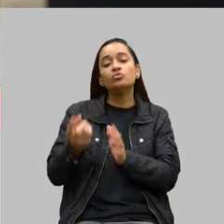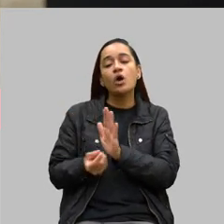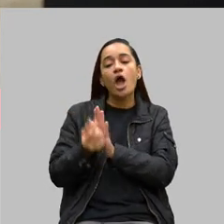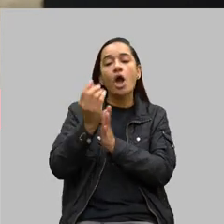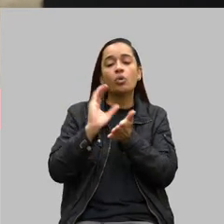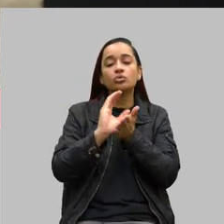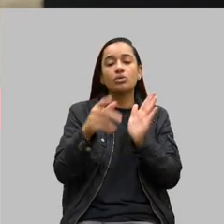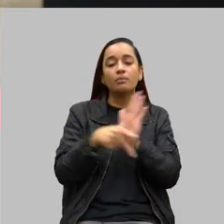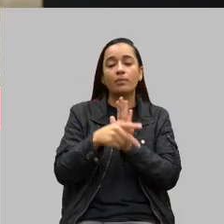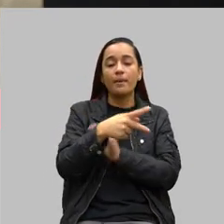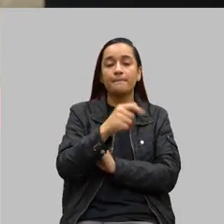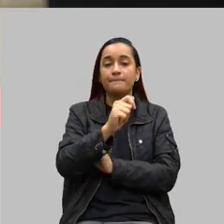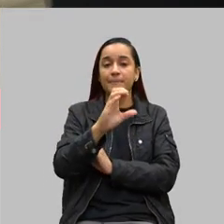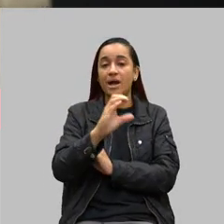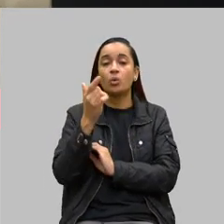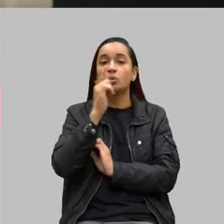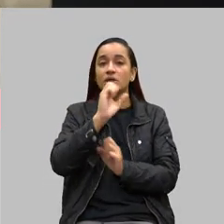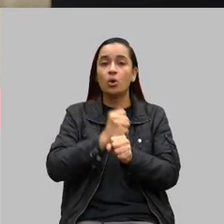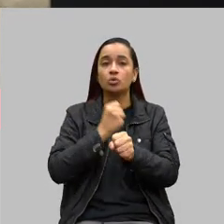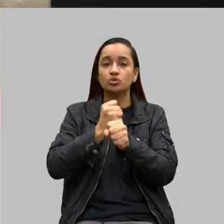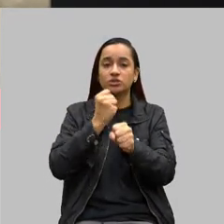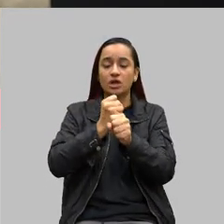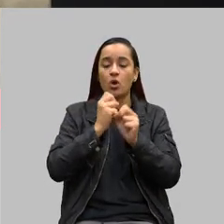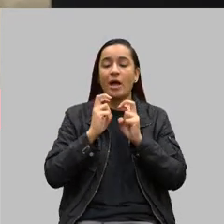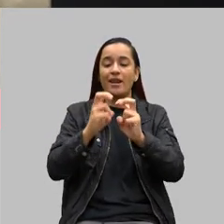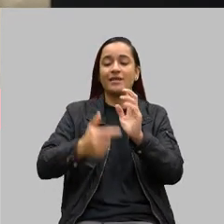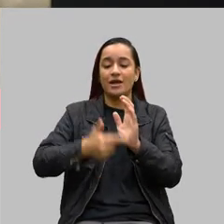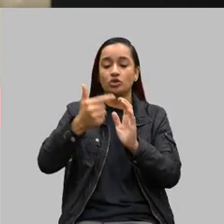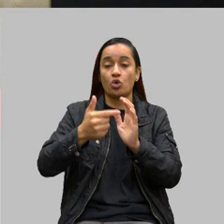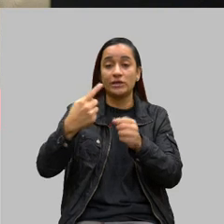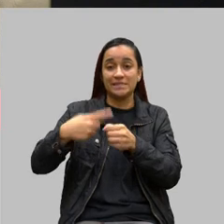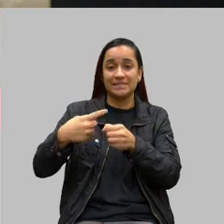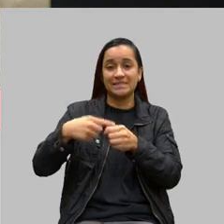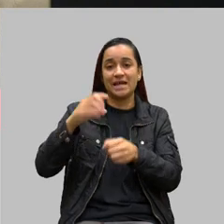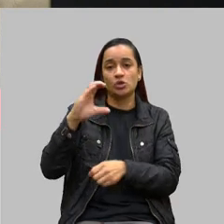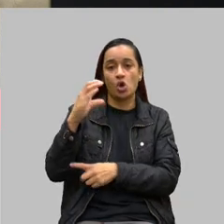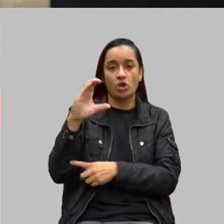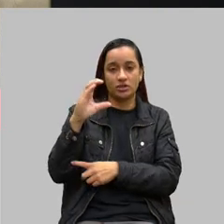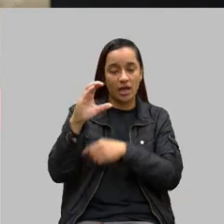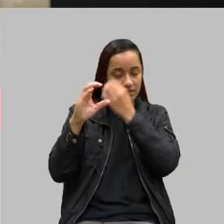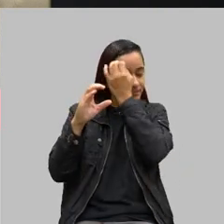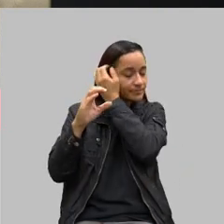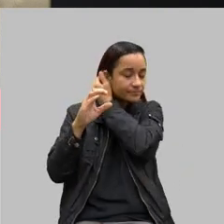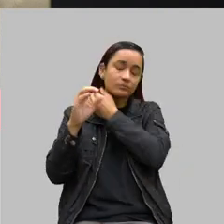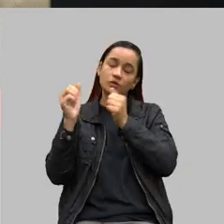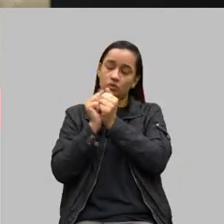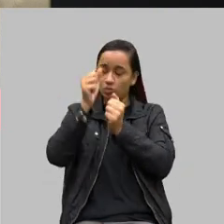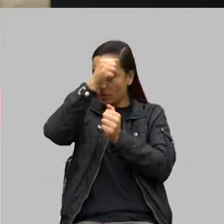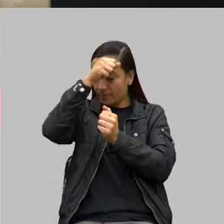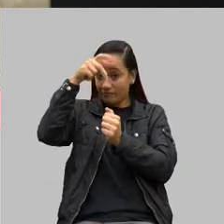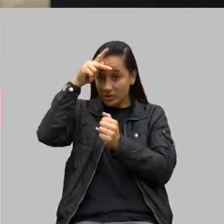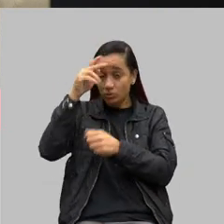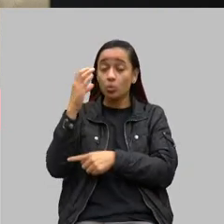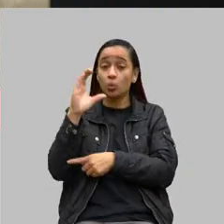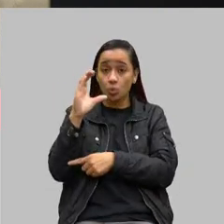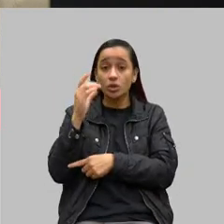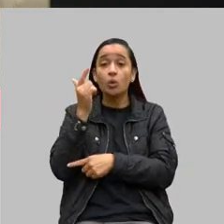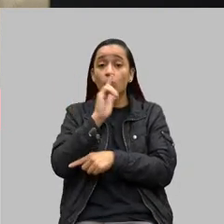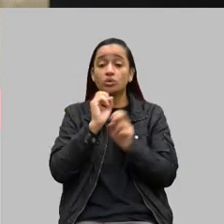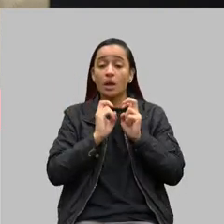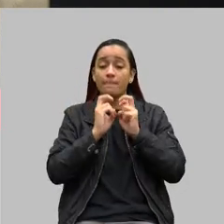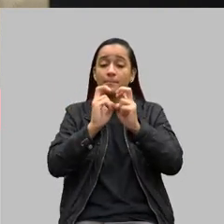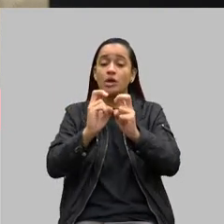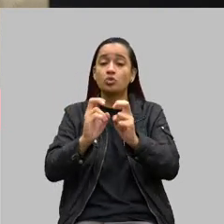estação da linha dois em Contagem inclusive um pleito conjunto com a Prefeitura de Contagem né para que a gente possa estender o metrô até o viaduto